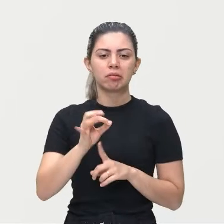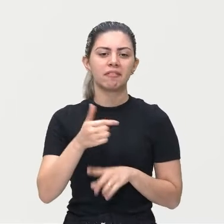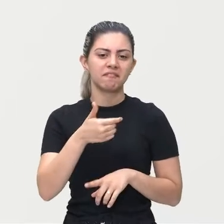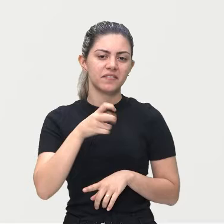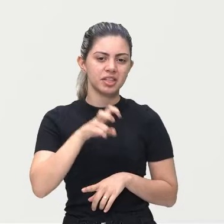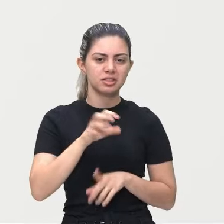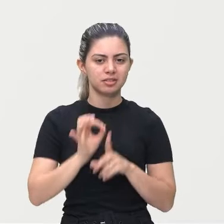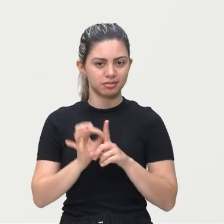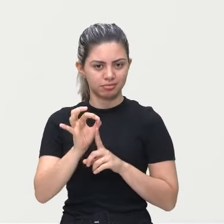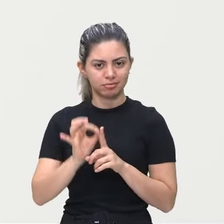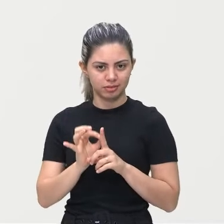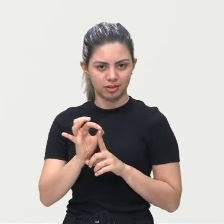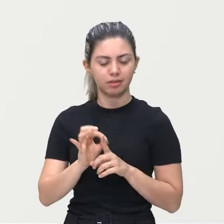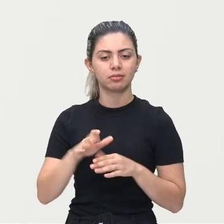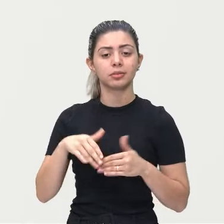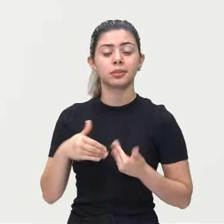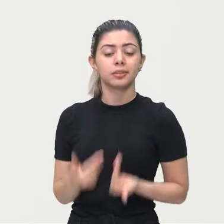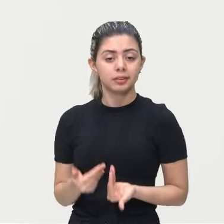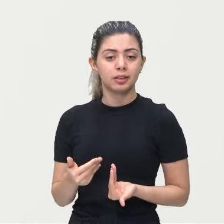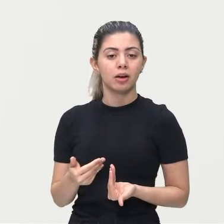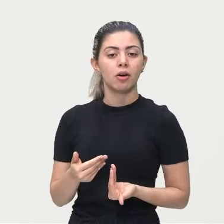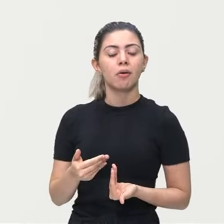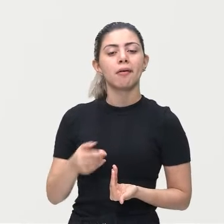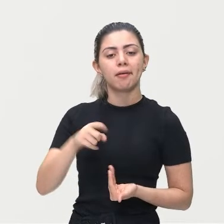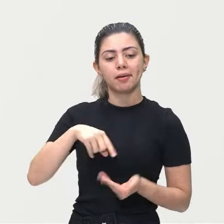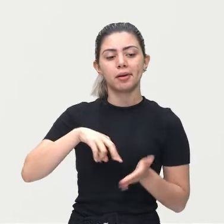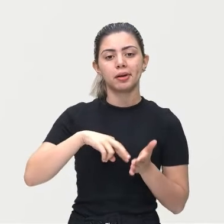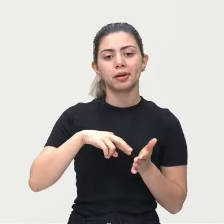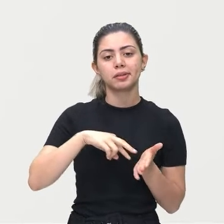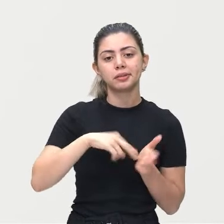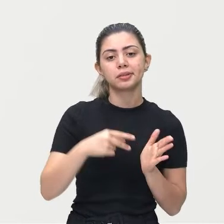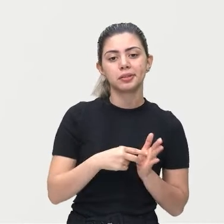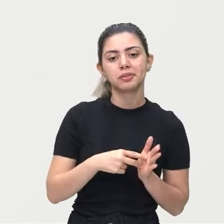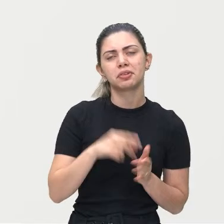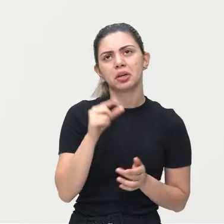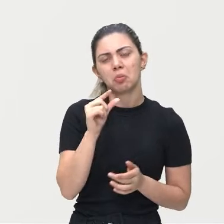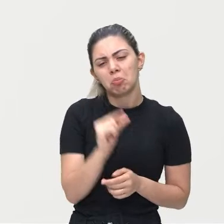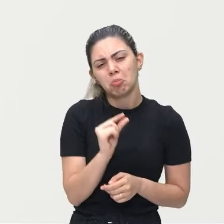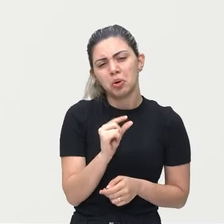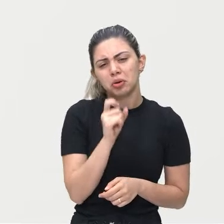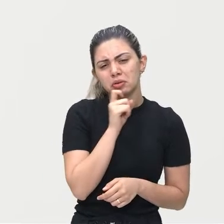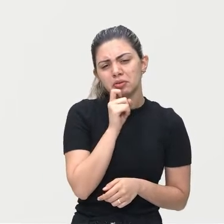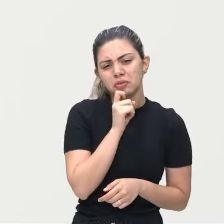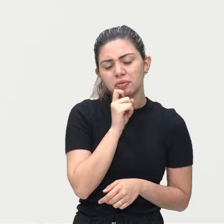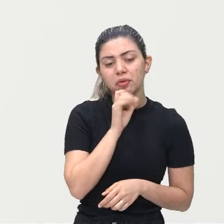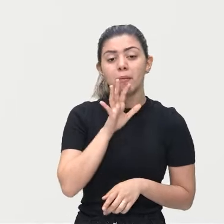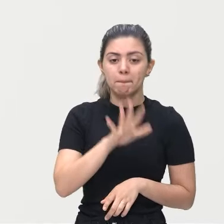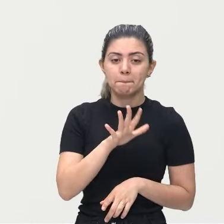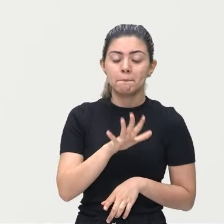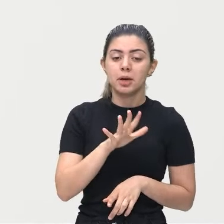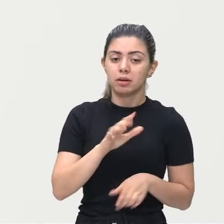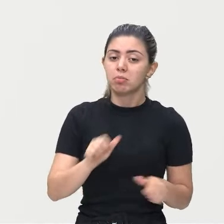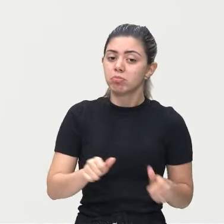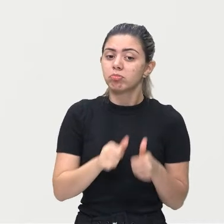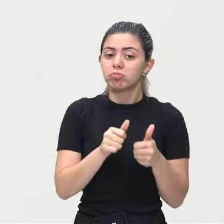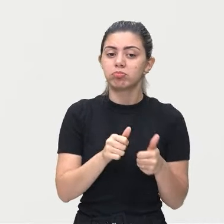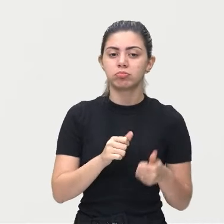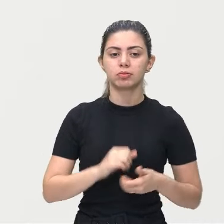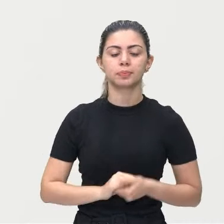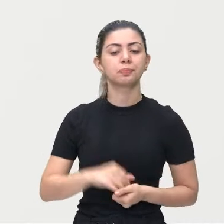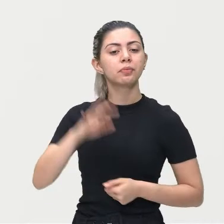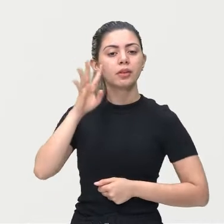25 graus, isso também ainda representa um pouco de frio, mas já é algo positivo.